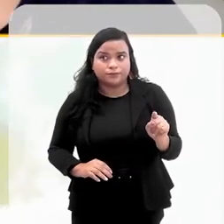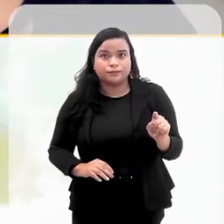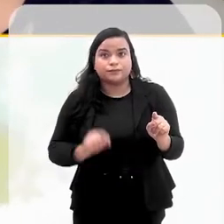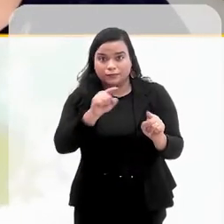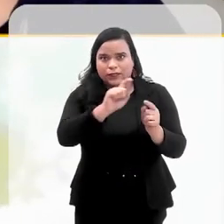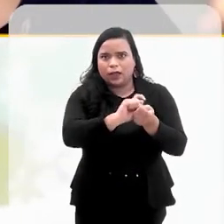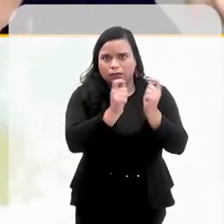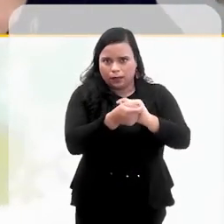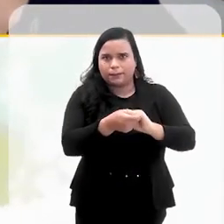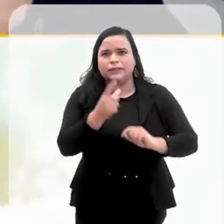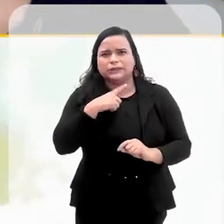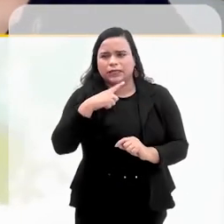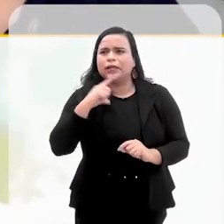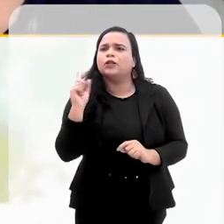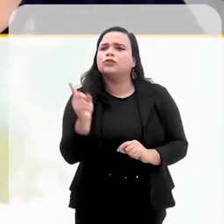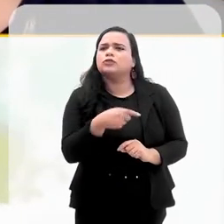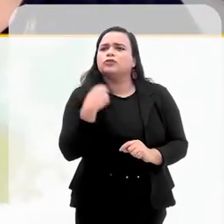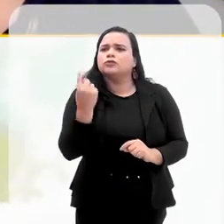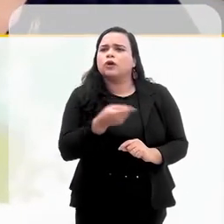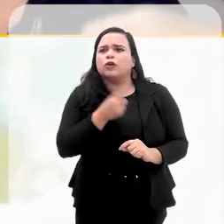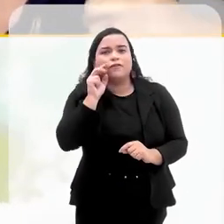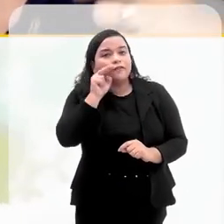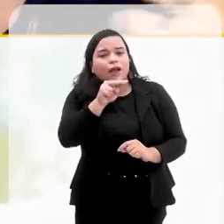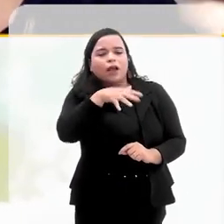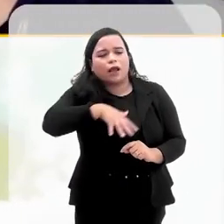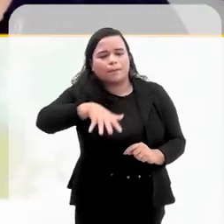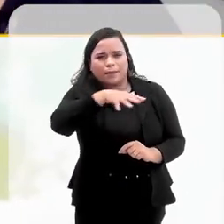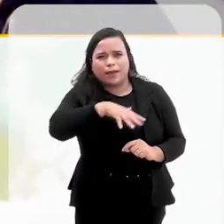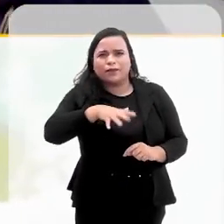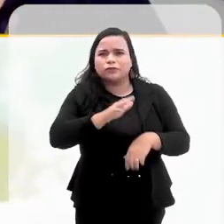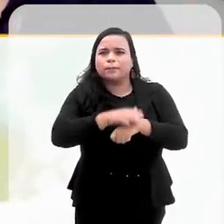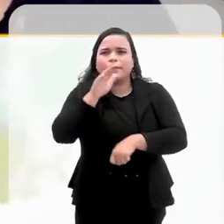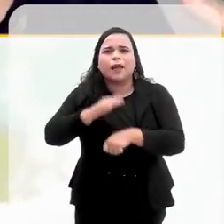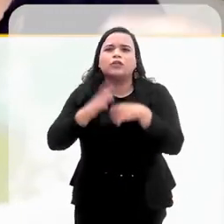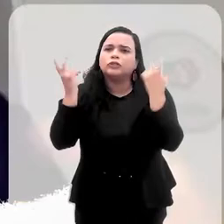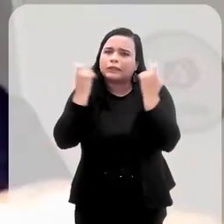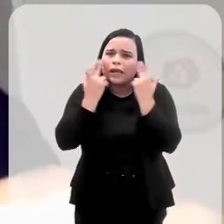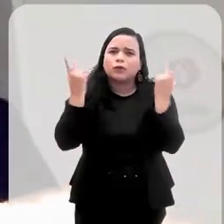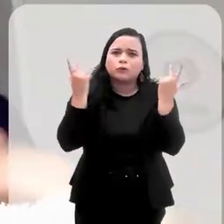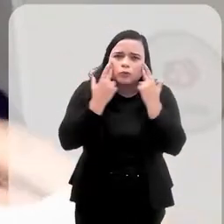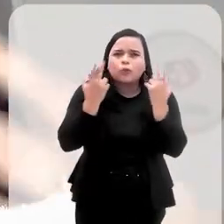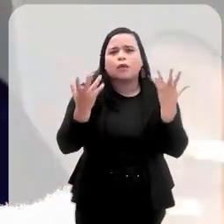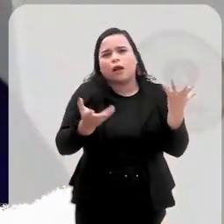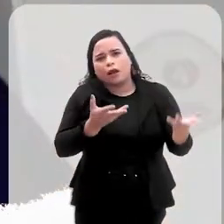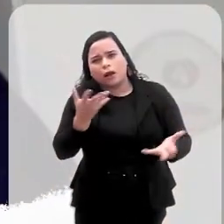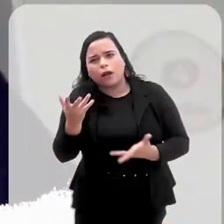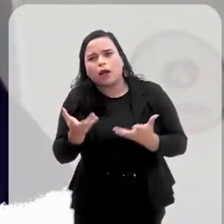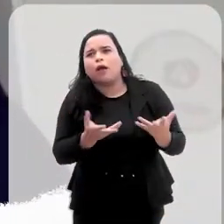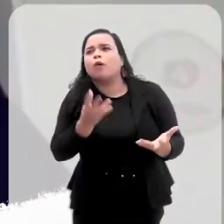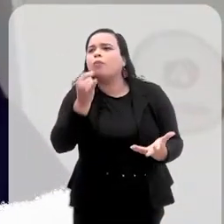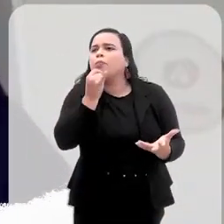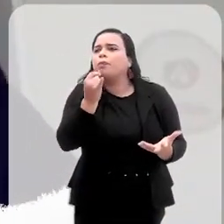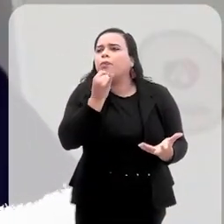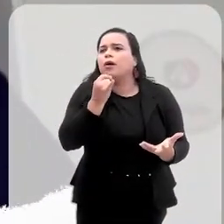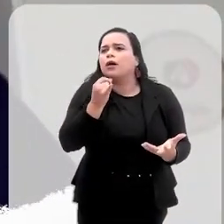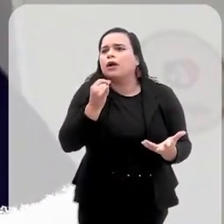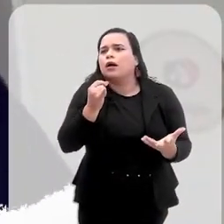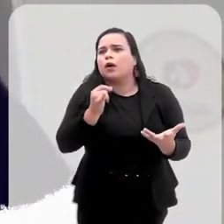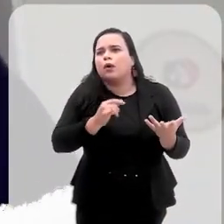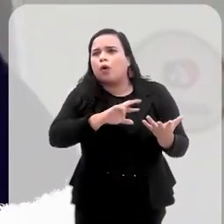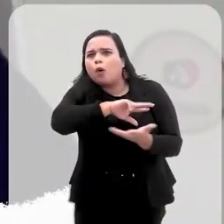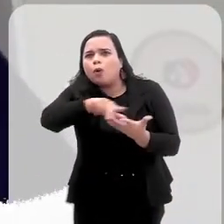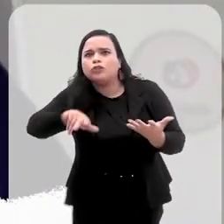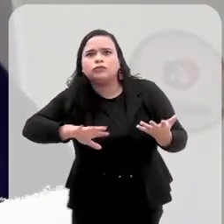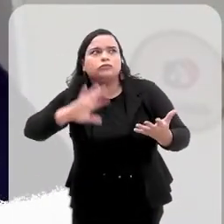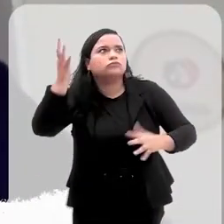mais naturalísticos, mais, sabe, você vai pegando as situações mais naturais. Então, agora, com a pandemia, o que que